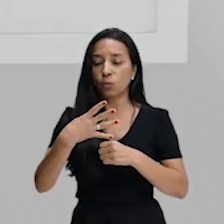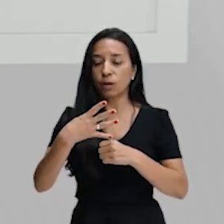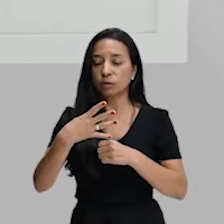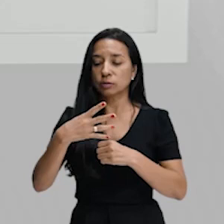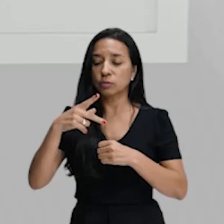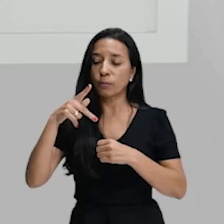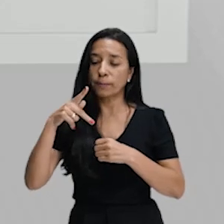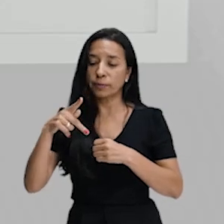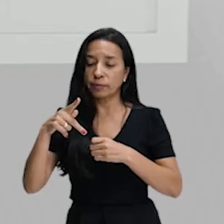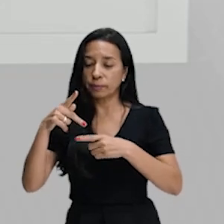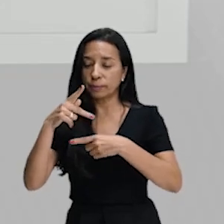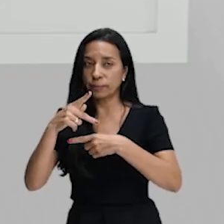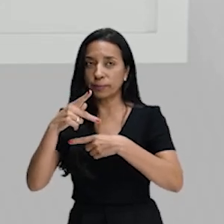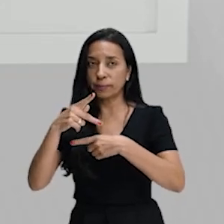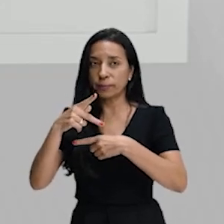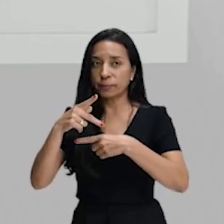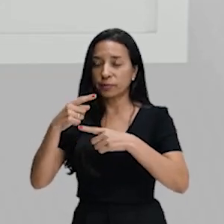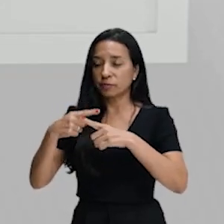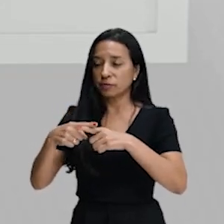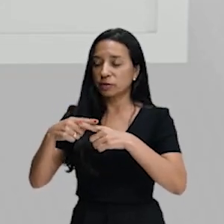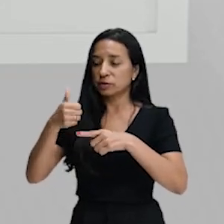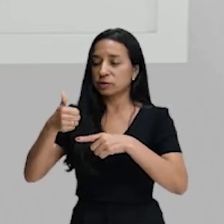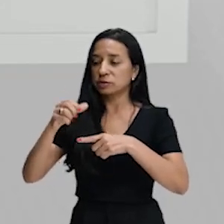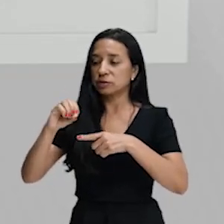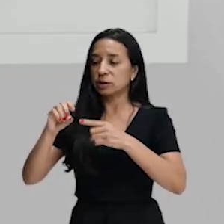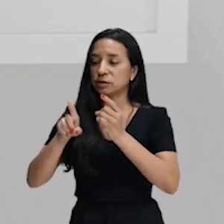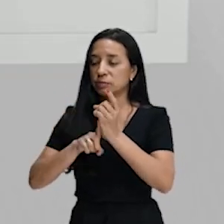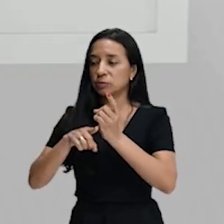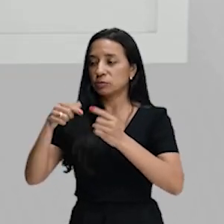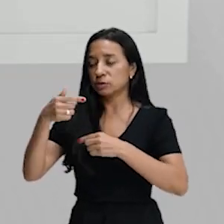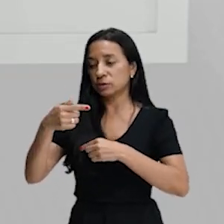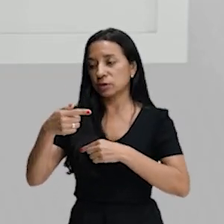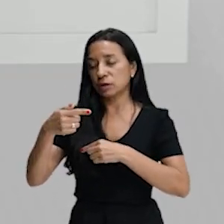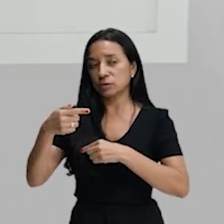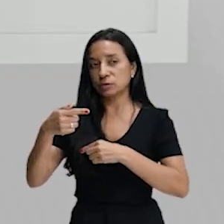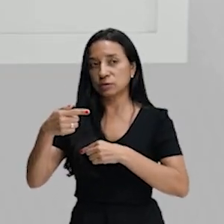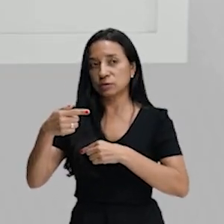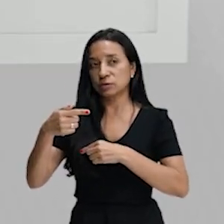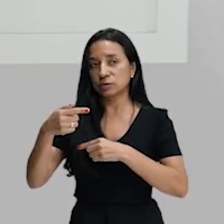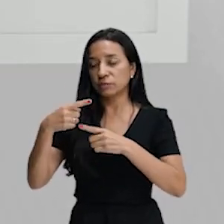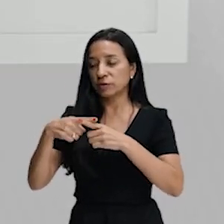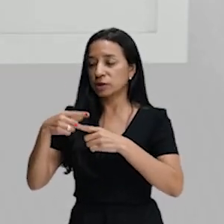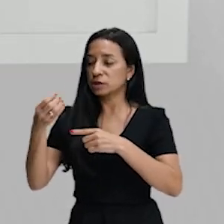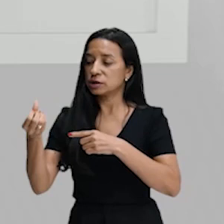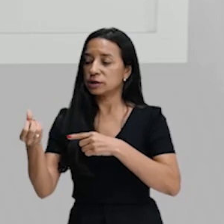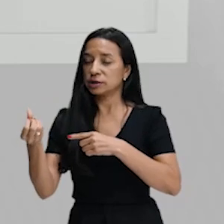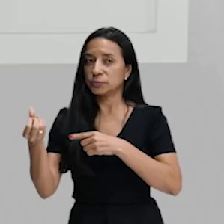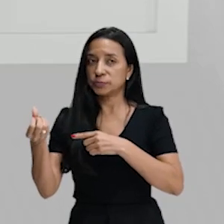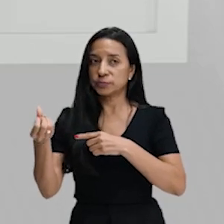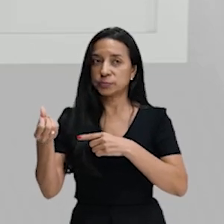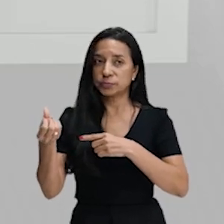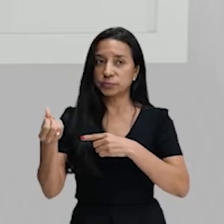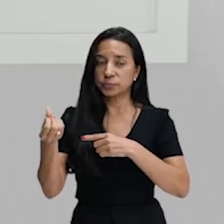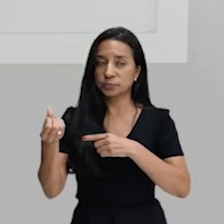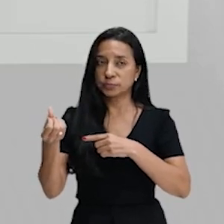4π vezes 10 a menos 7, vezes a corrente, que é 6,